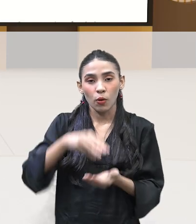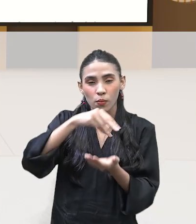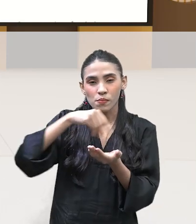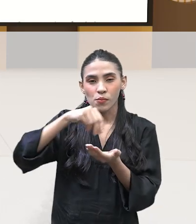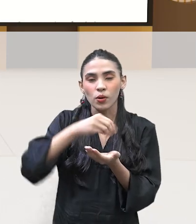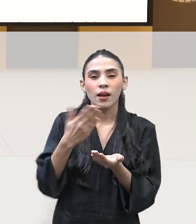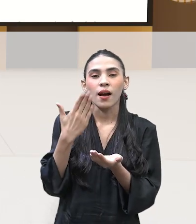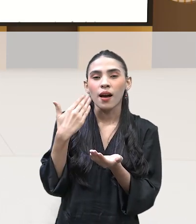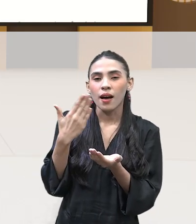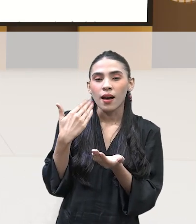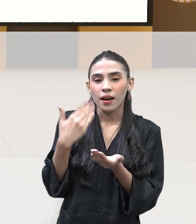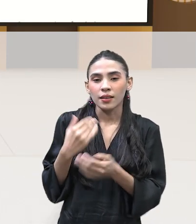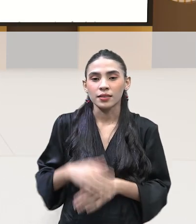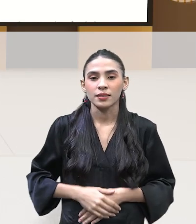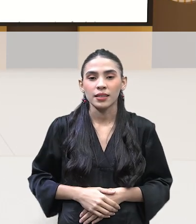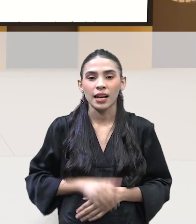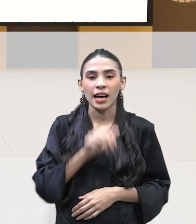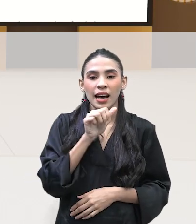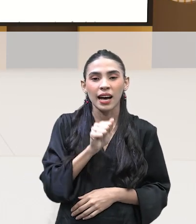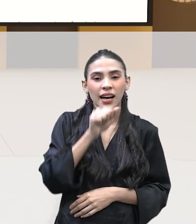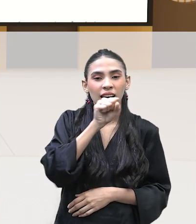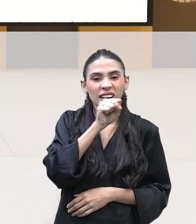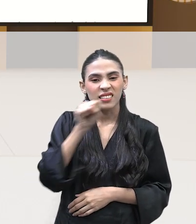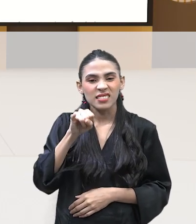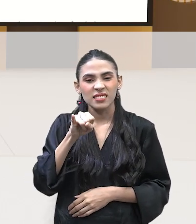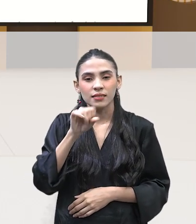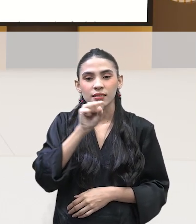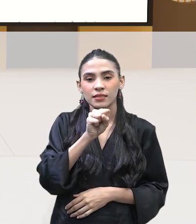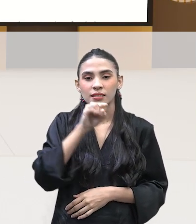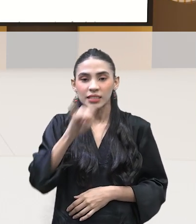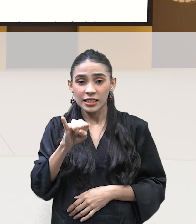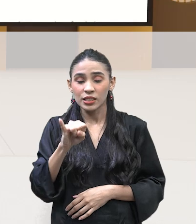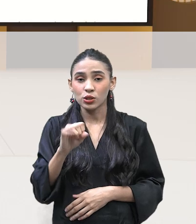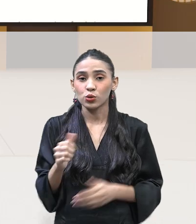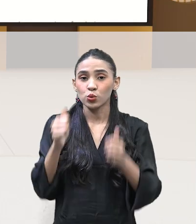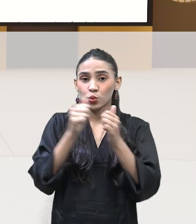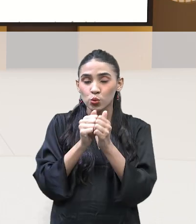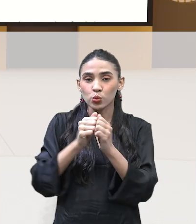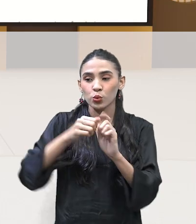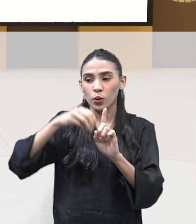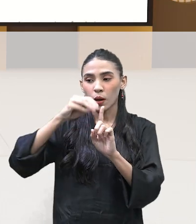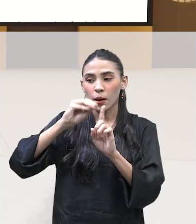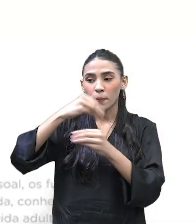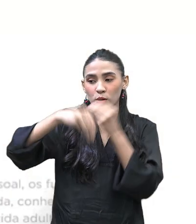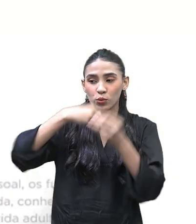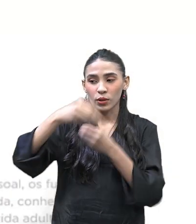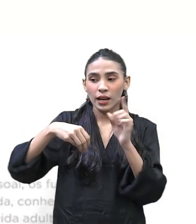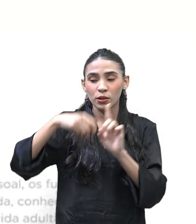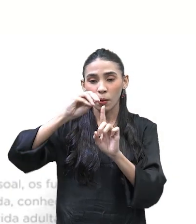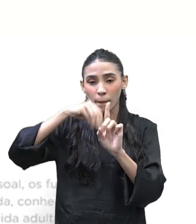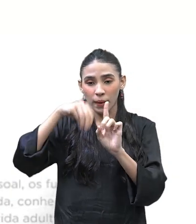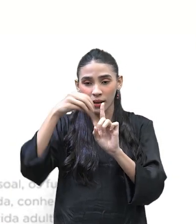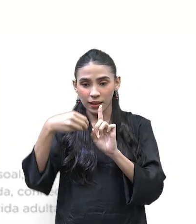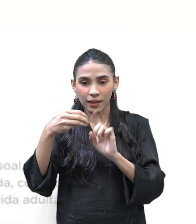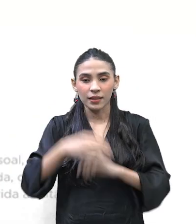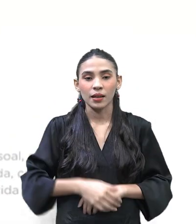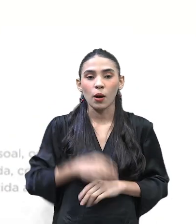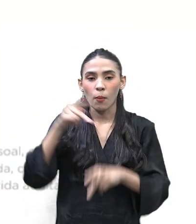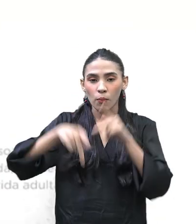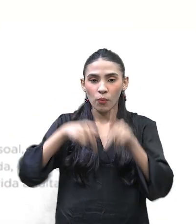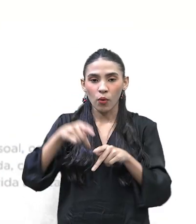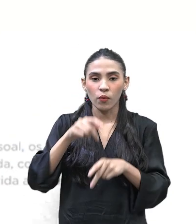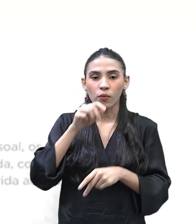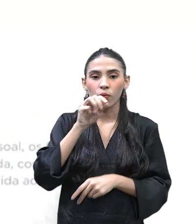pimenta assisi, eu acho que se pronuncia assim, com banana. E olha quem é que faz o Uai-Uai, né? Situada na